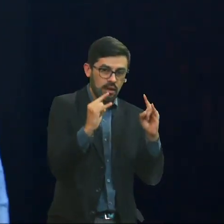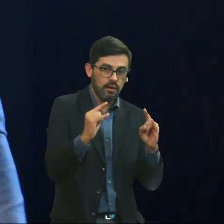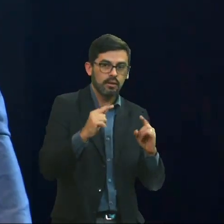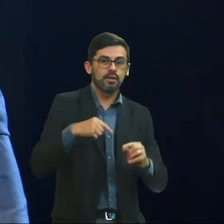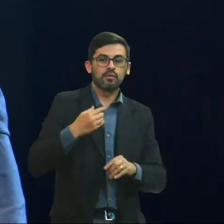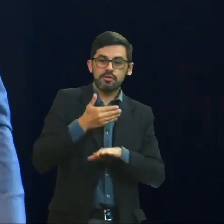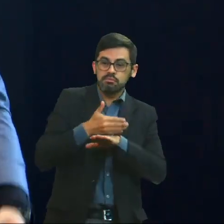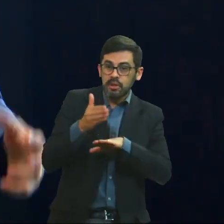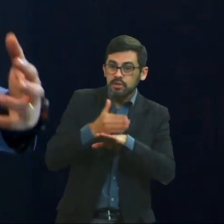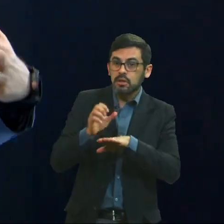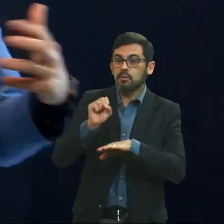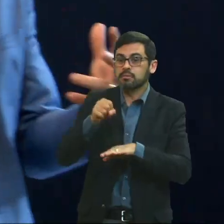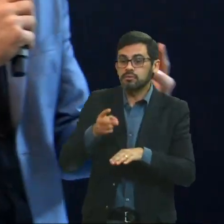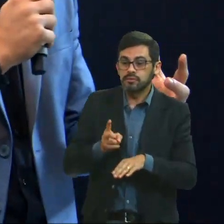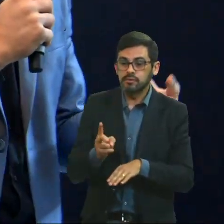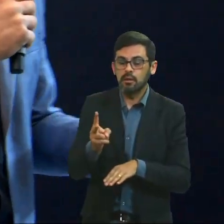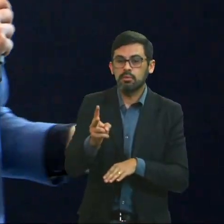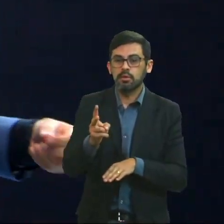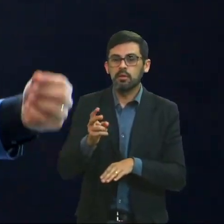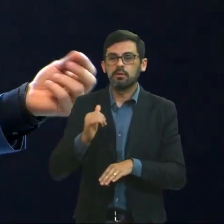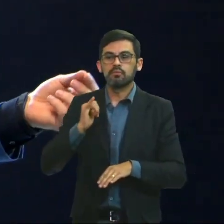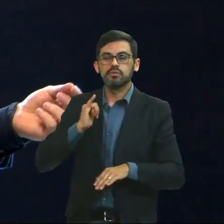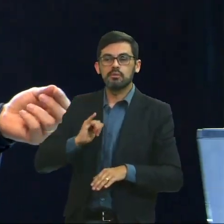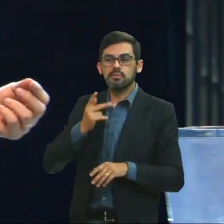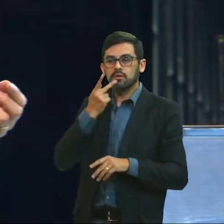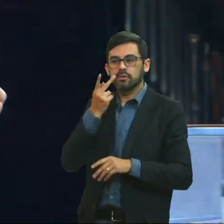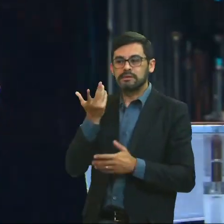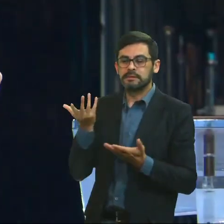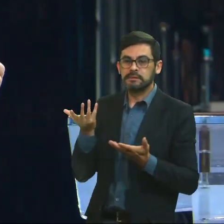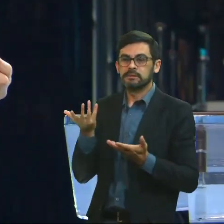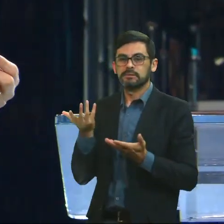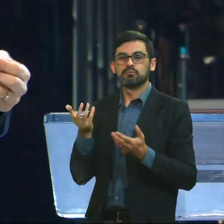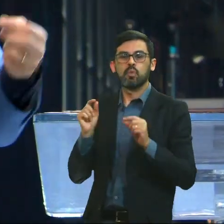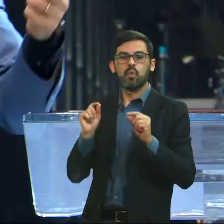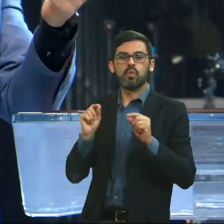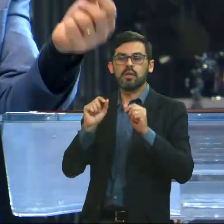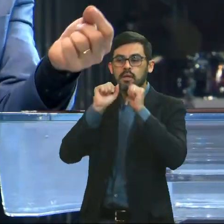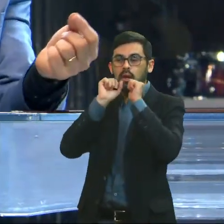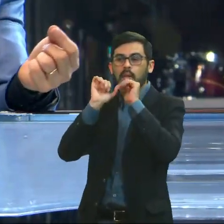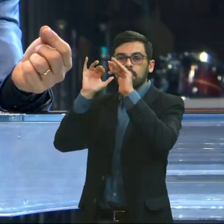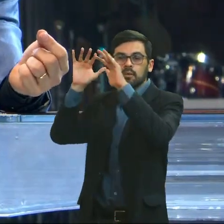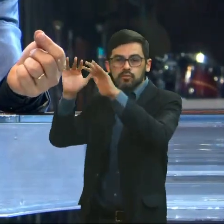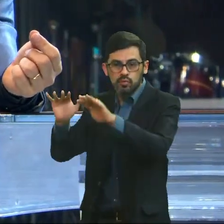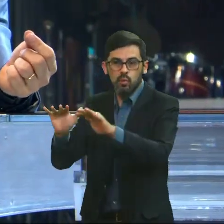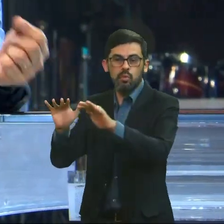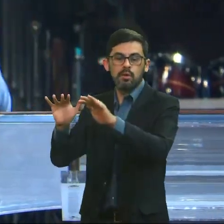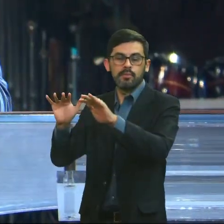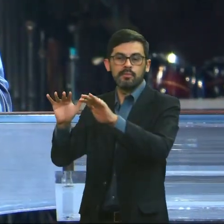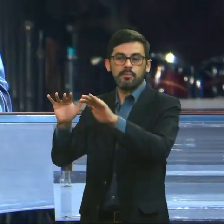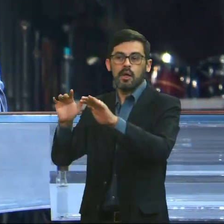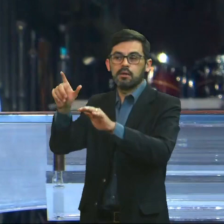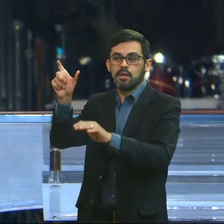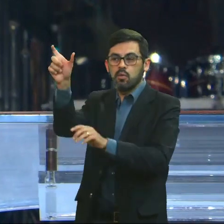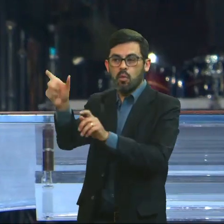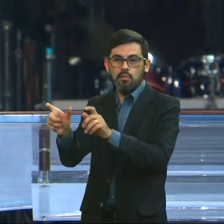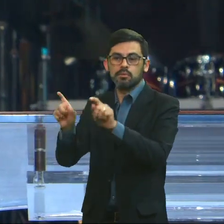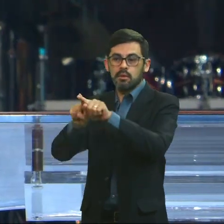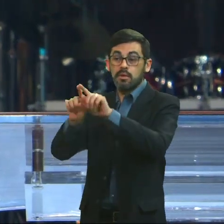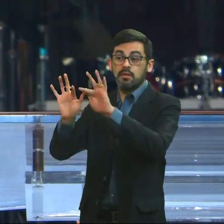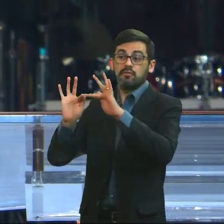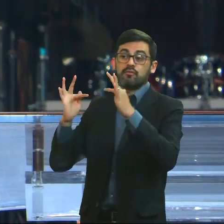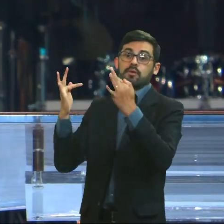assim. E aí Jeremias vai lá e abençoa aquele homem, a sua